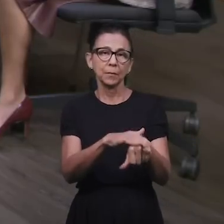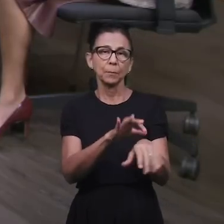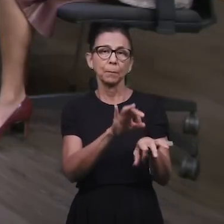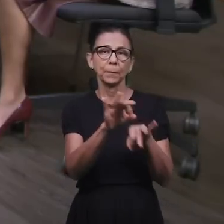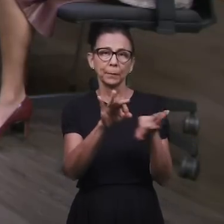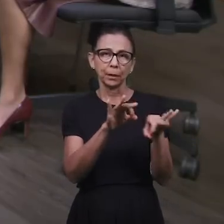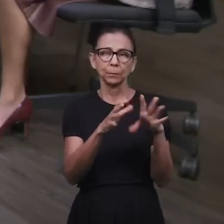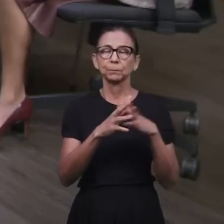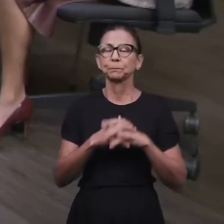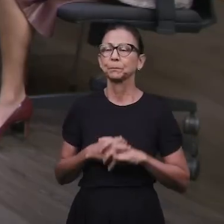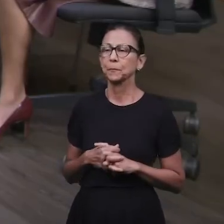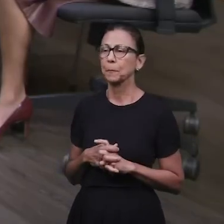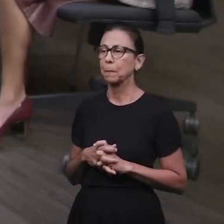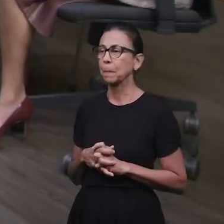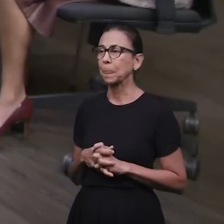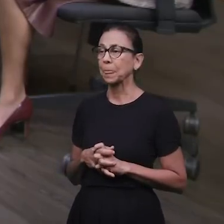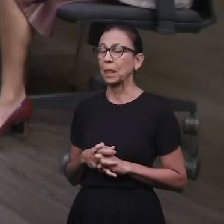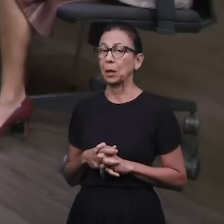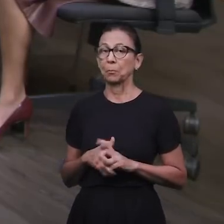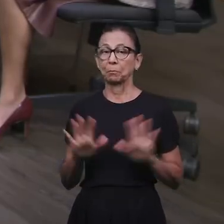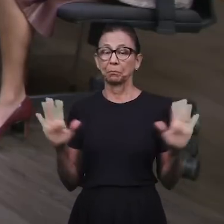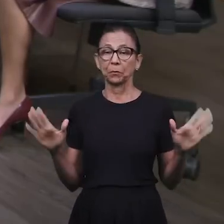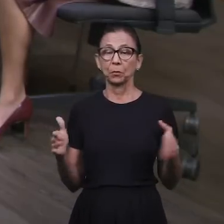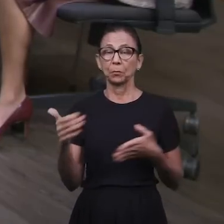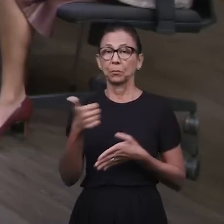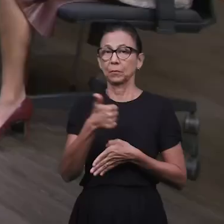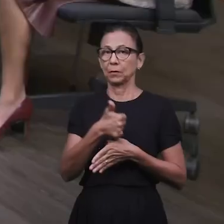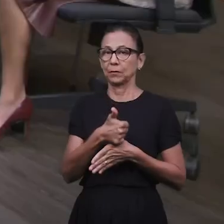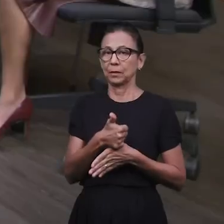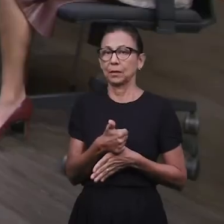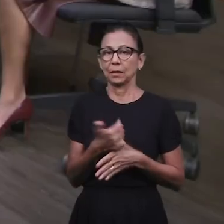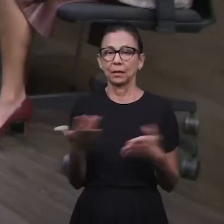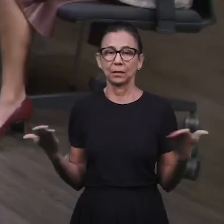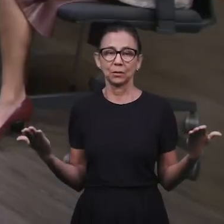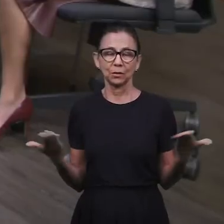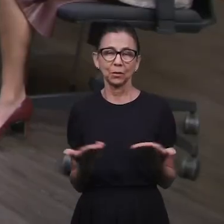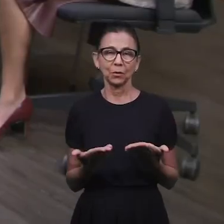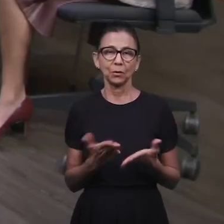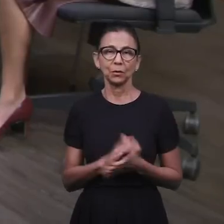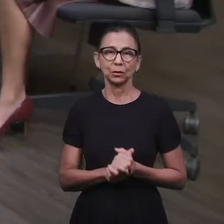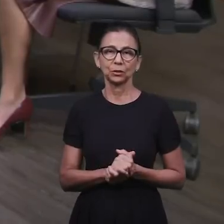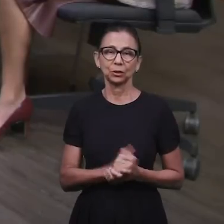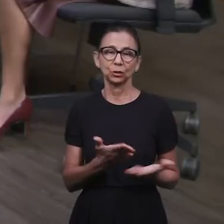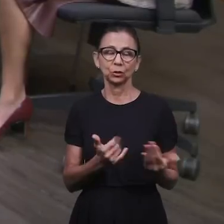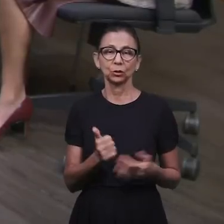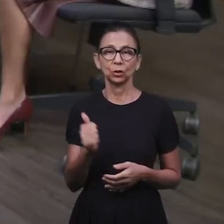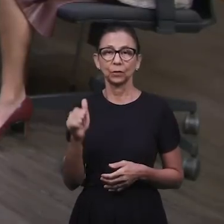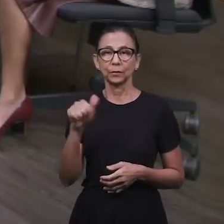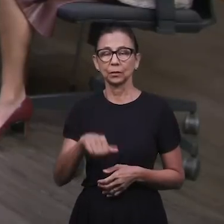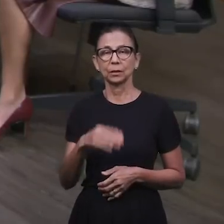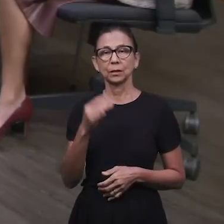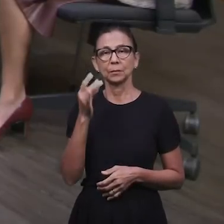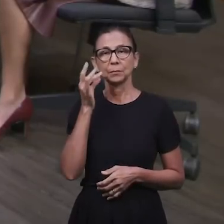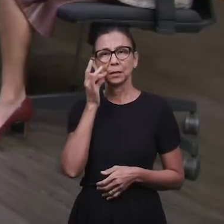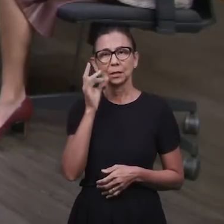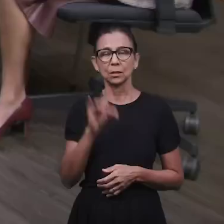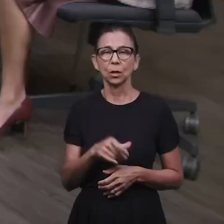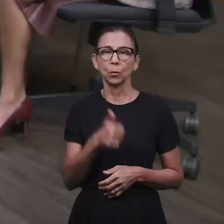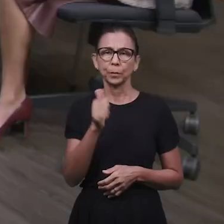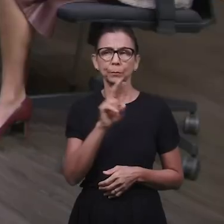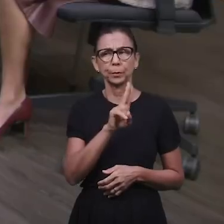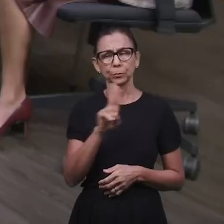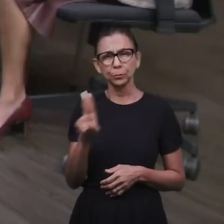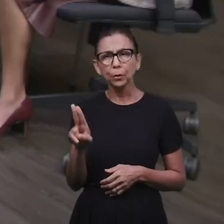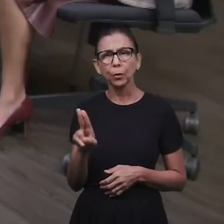começam falando, então tá contigo a bola. Hoje o privilégio, né, dos jovens que estão aqui no estúdio. Eu vou falar apenas o primeiro nome,